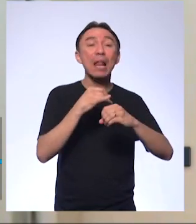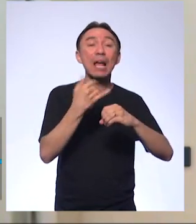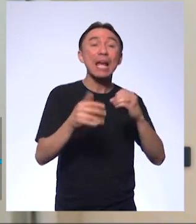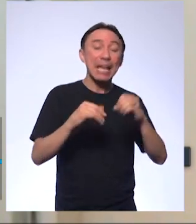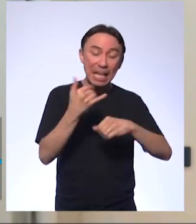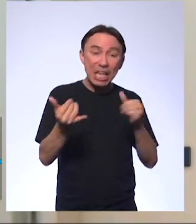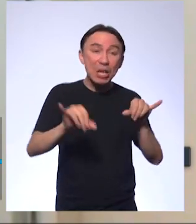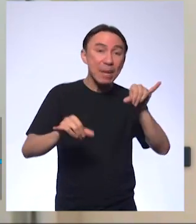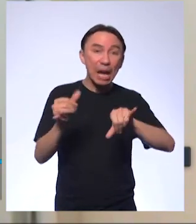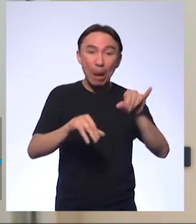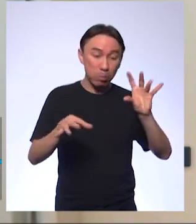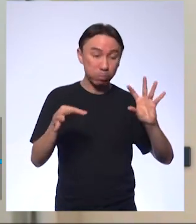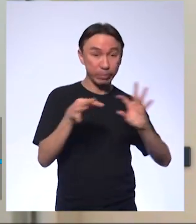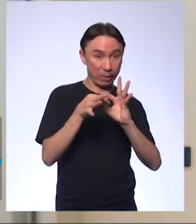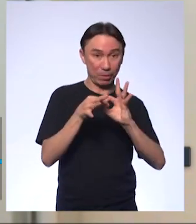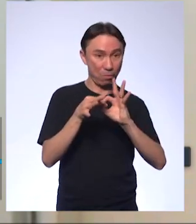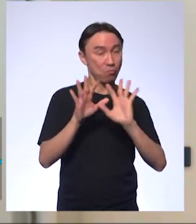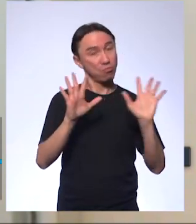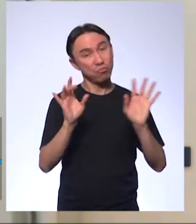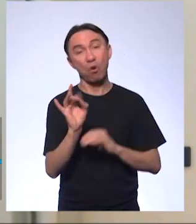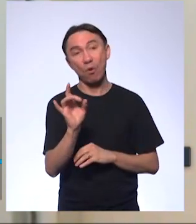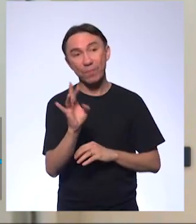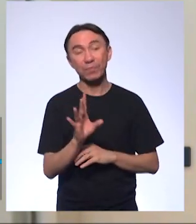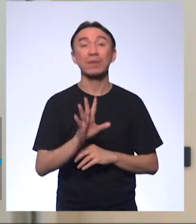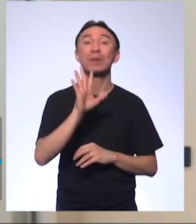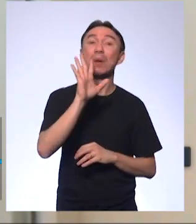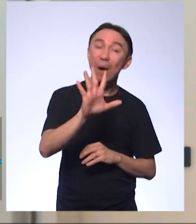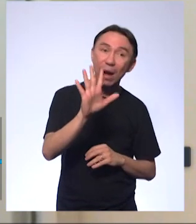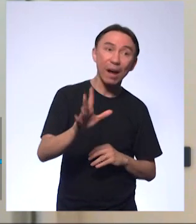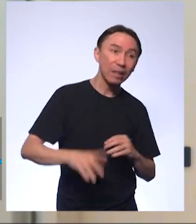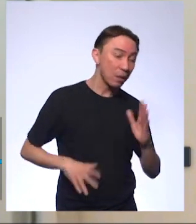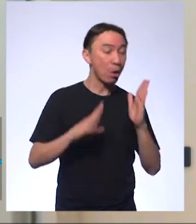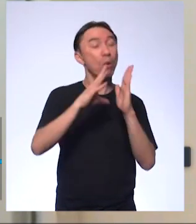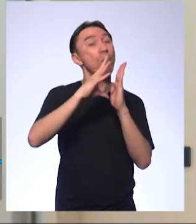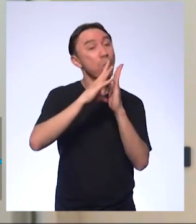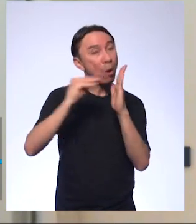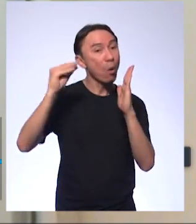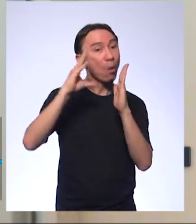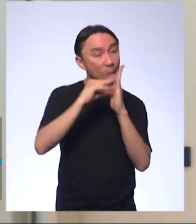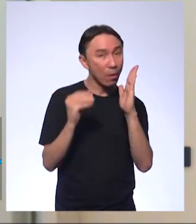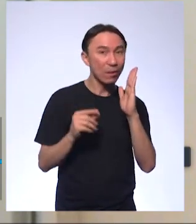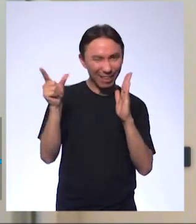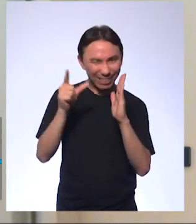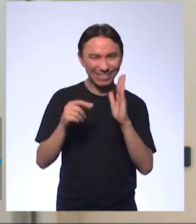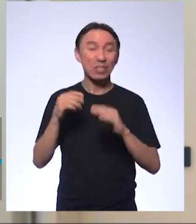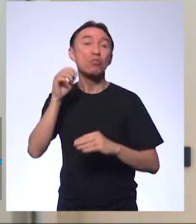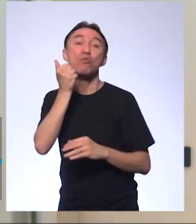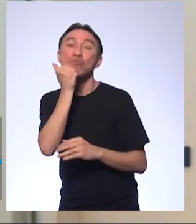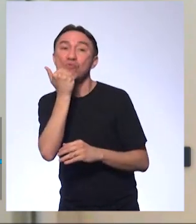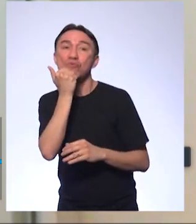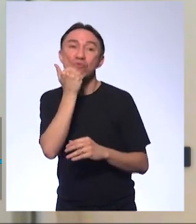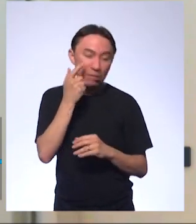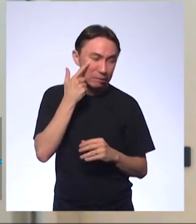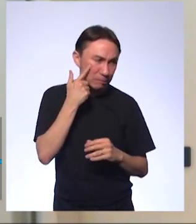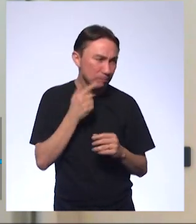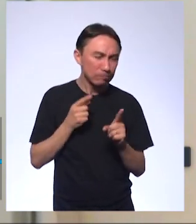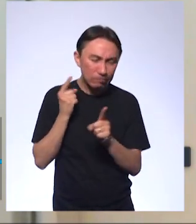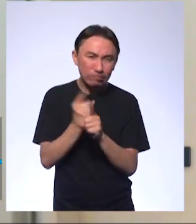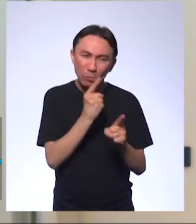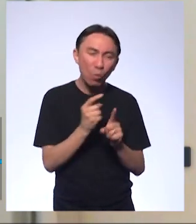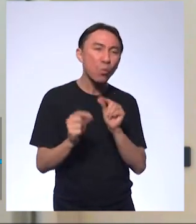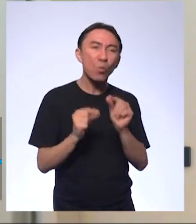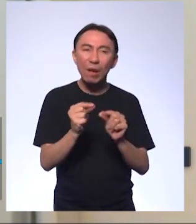a gente consegue ver algo que lembre, até já existem indícios de conseguir ver uma ligação química.